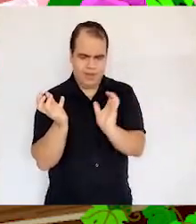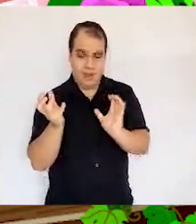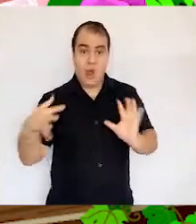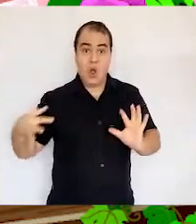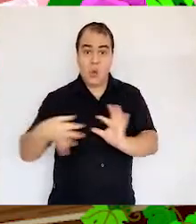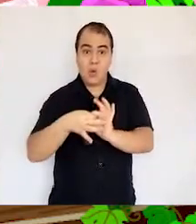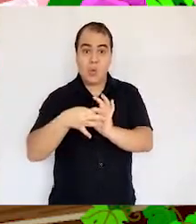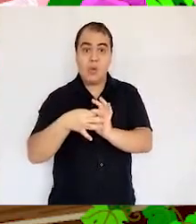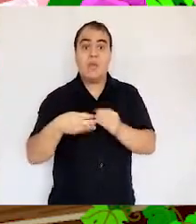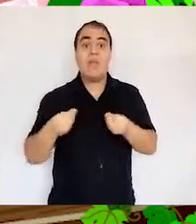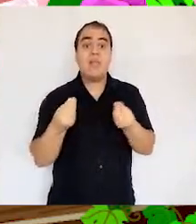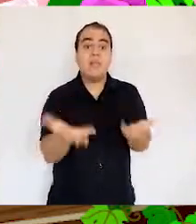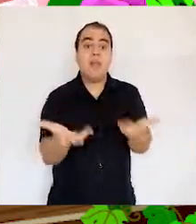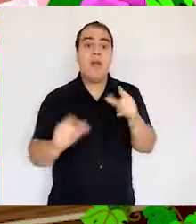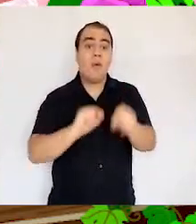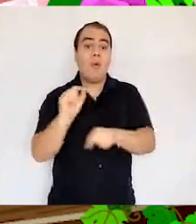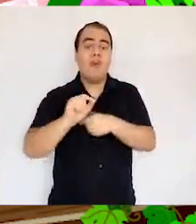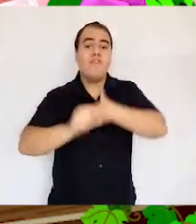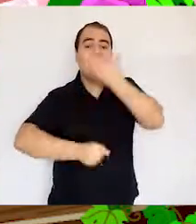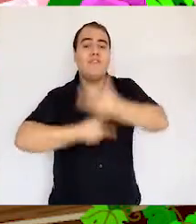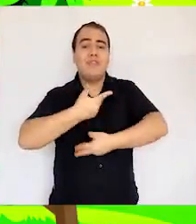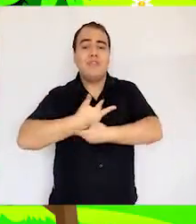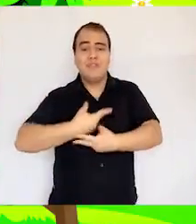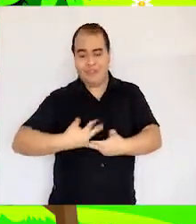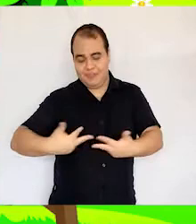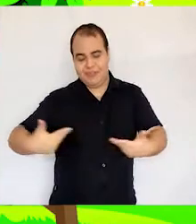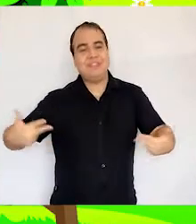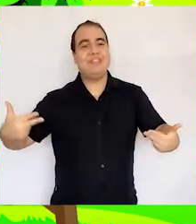e geram muitos frutos.